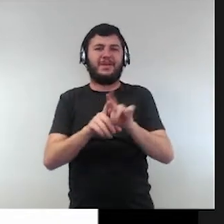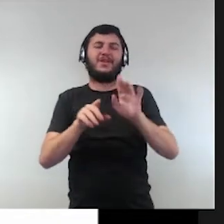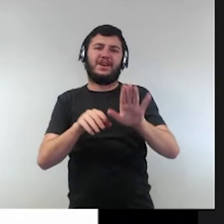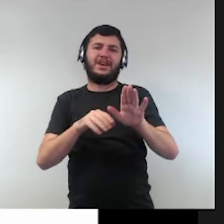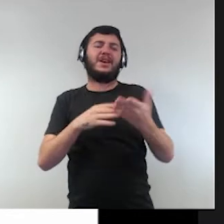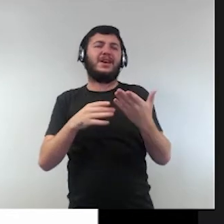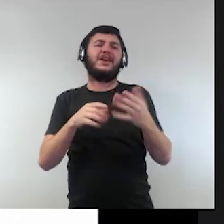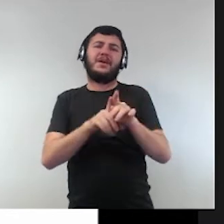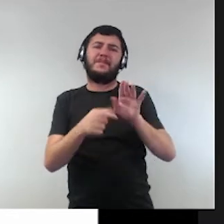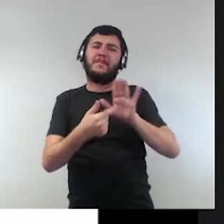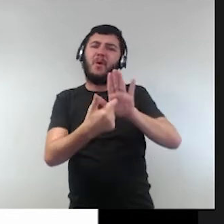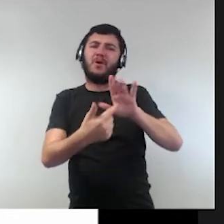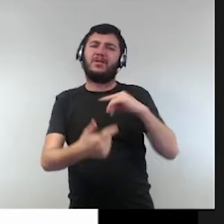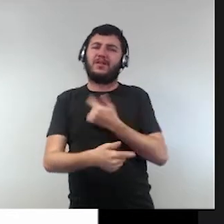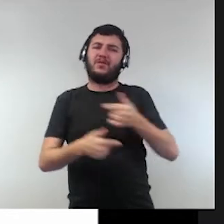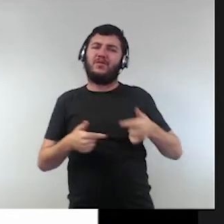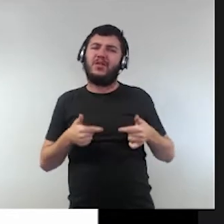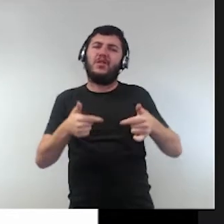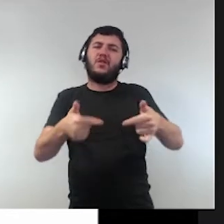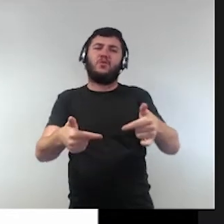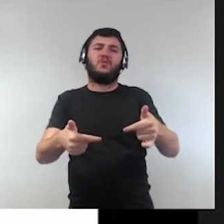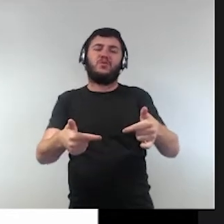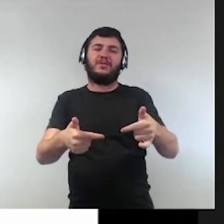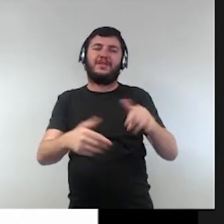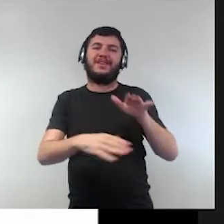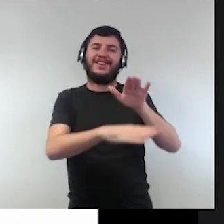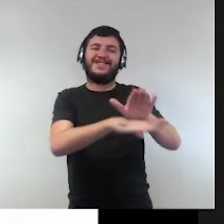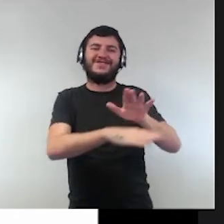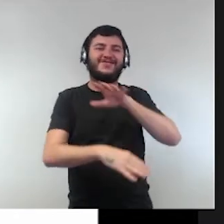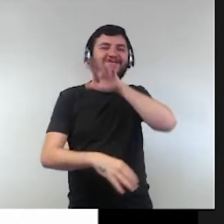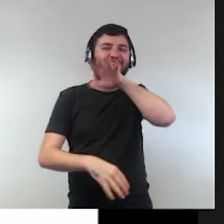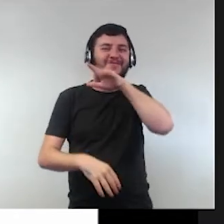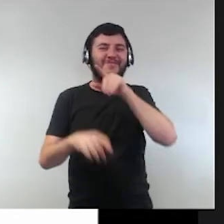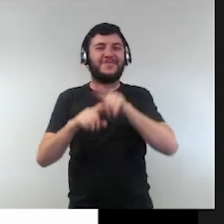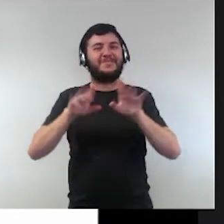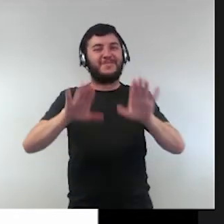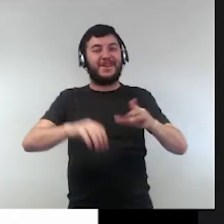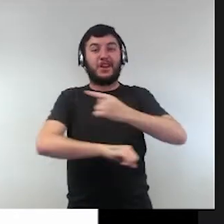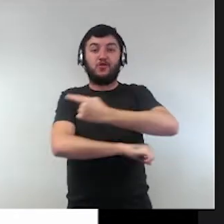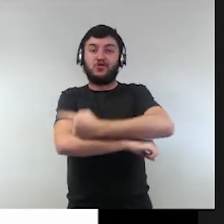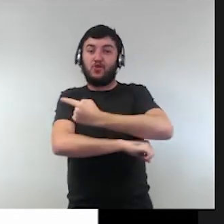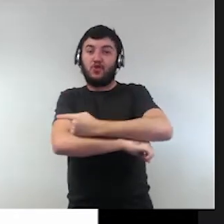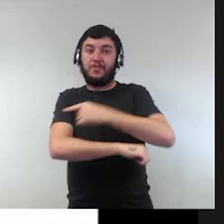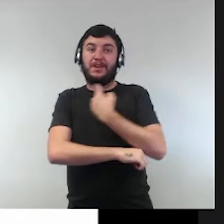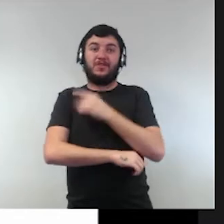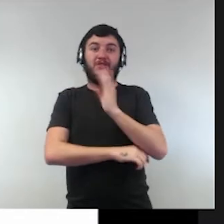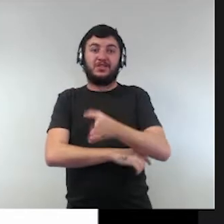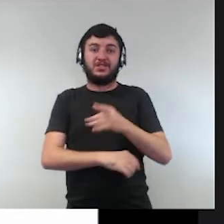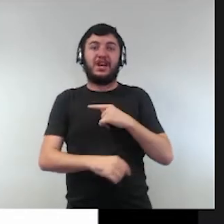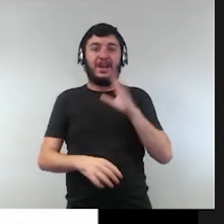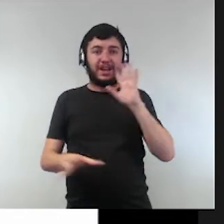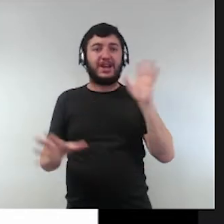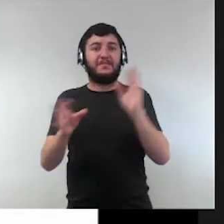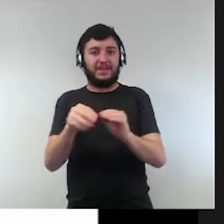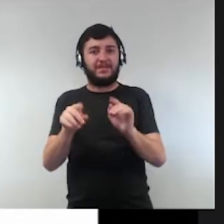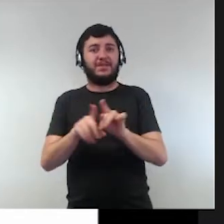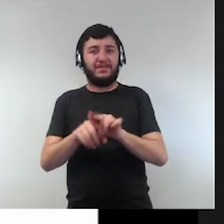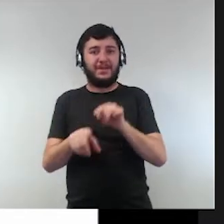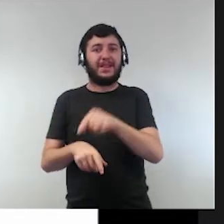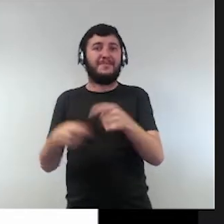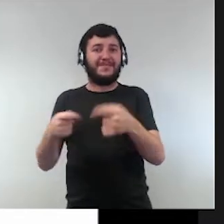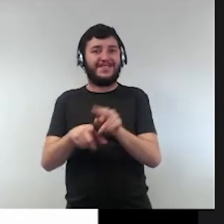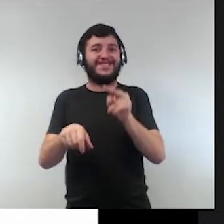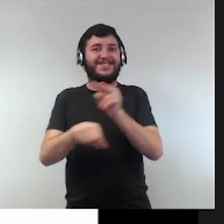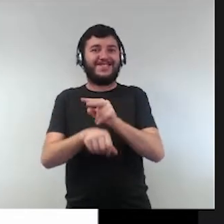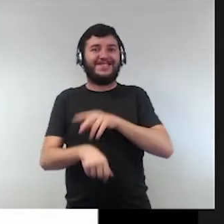Portanto, a nossa ideia aqui de apresentar os animais em condomínios é uma abrangência geral e comentarmos, mais uma vez, ressaltarmos mais uma